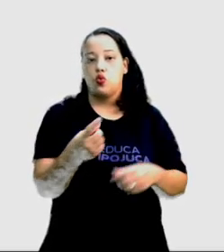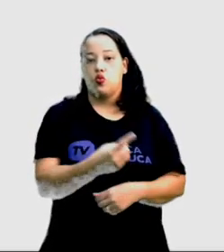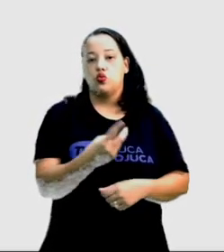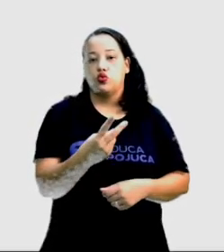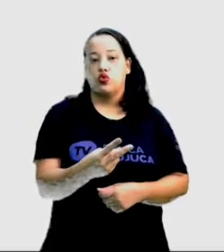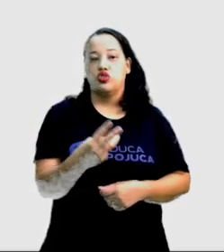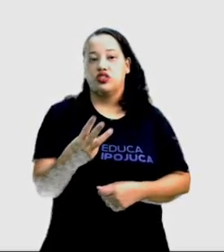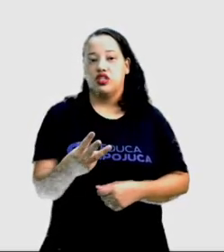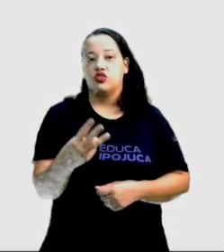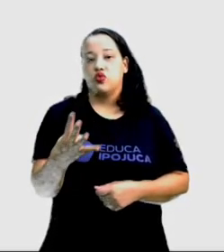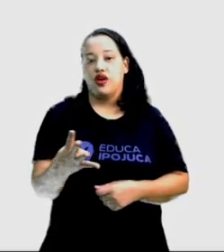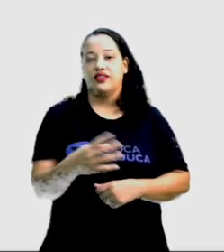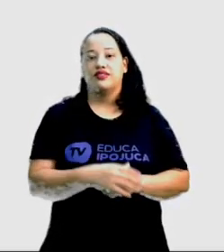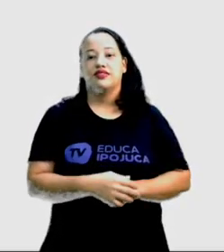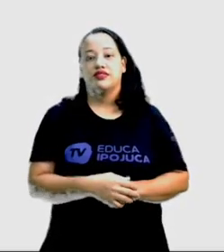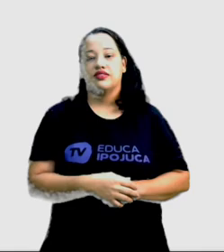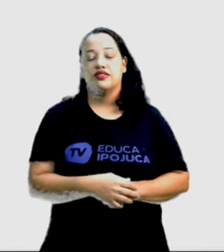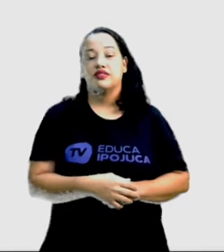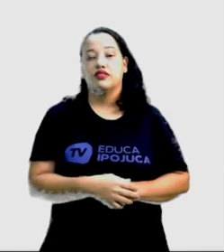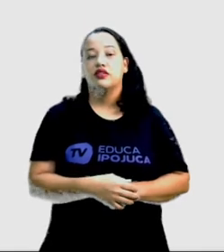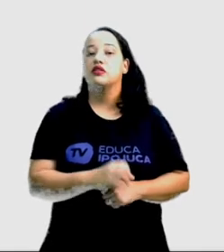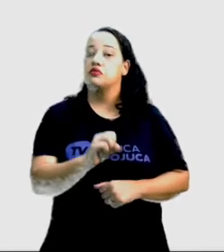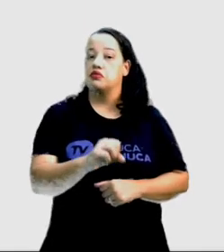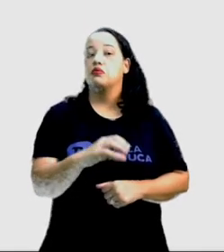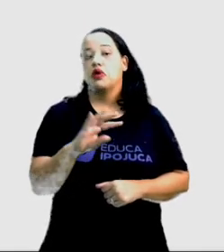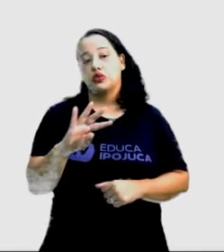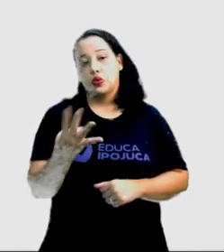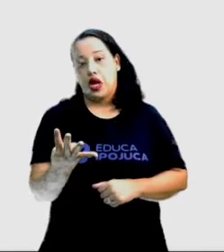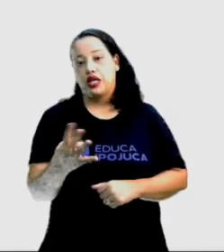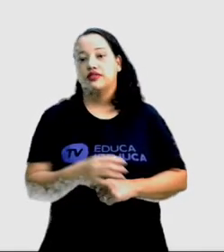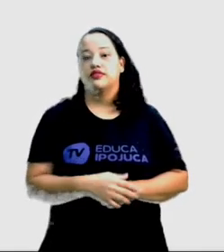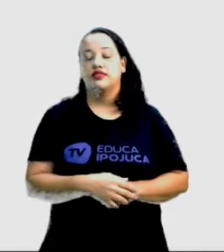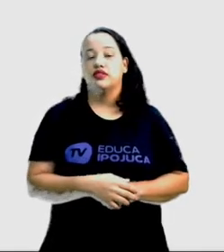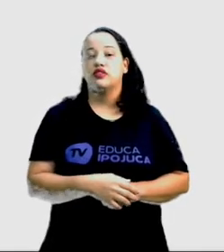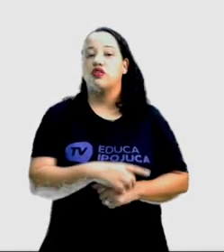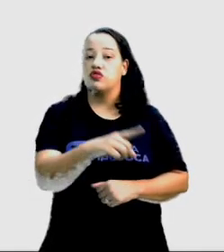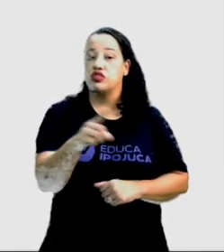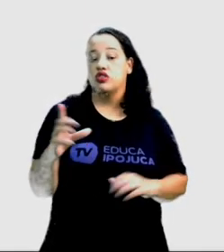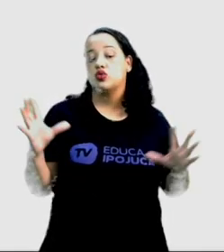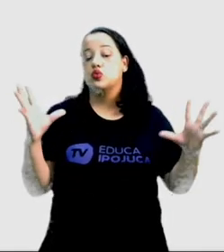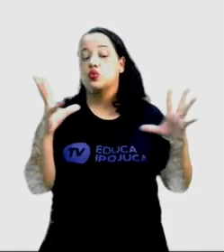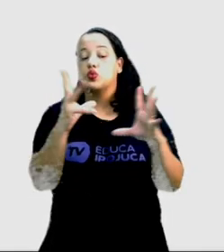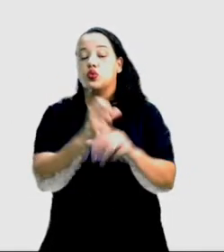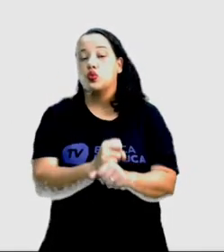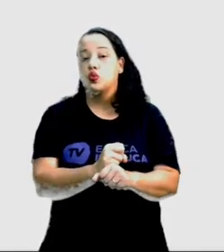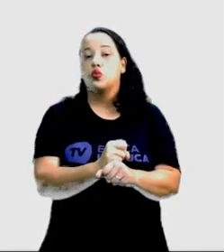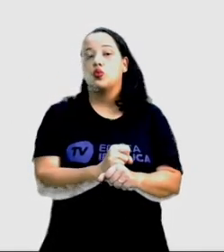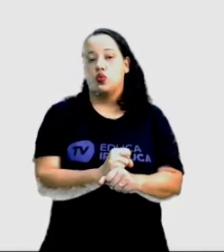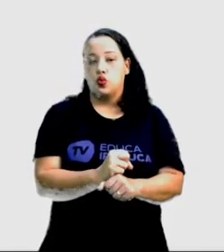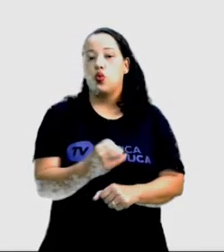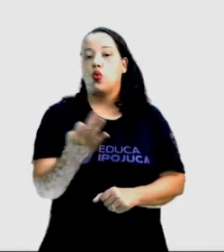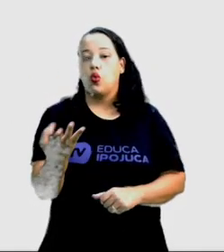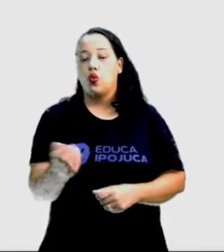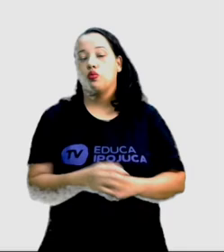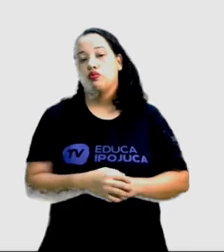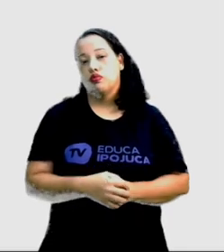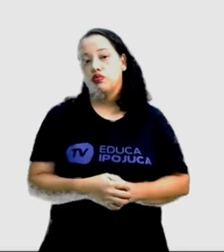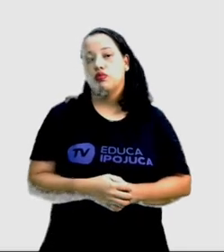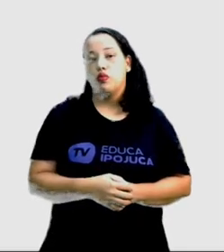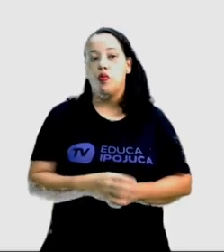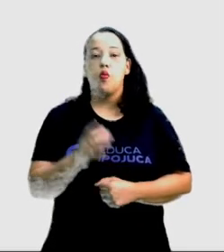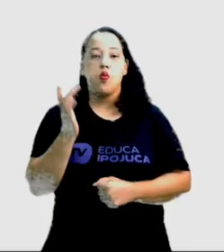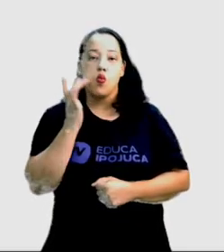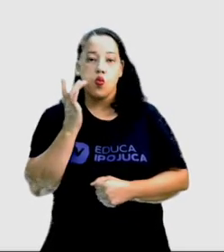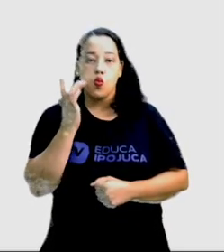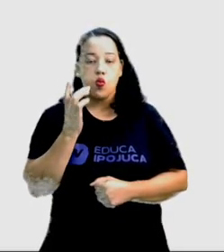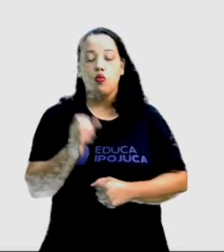Um, dois, três, quatro. E mais quatro. Vocês vão contar totalizando, certo, crianças? Quantas balas